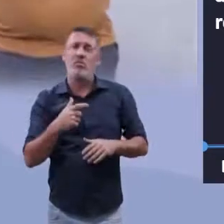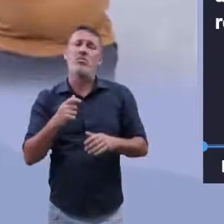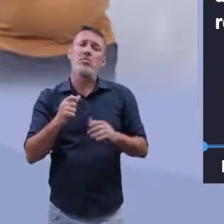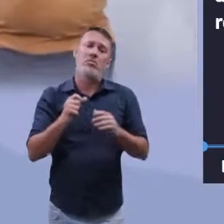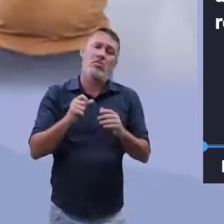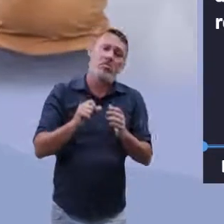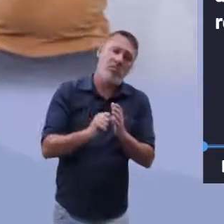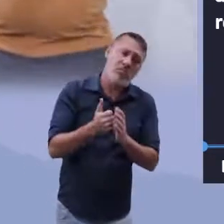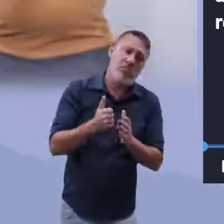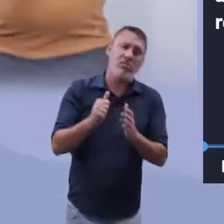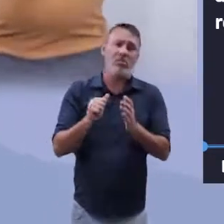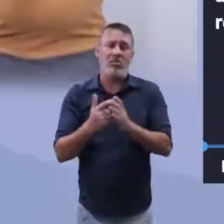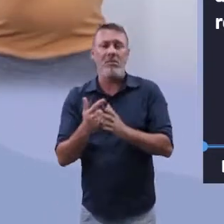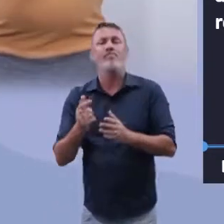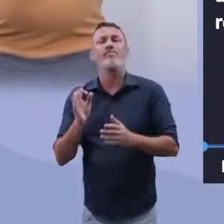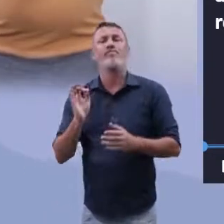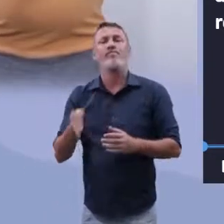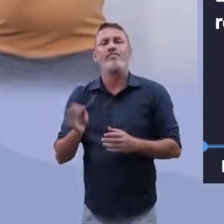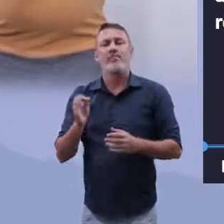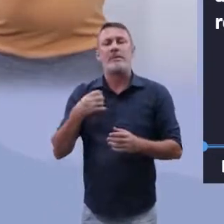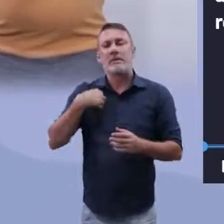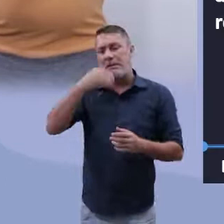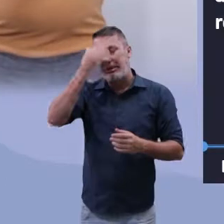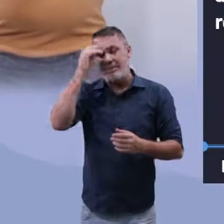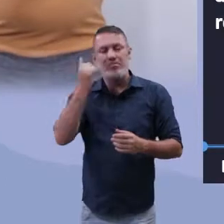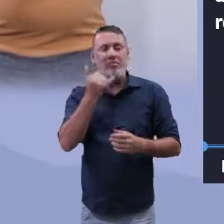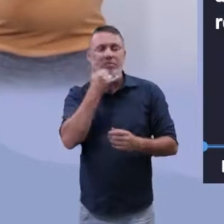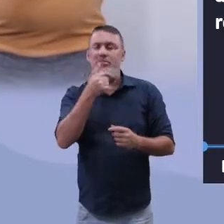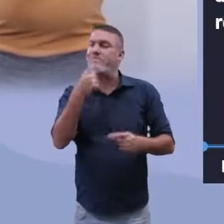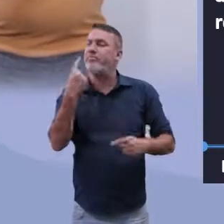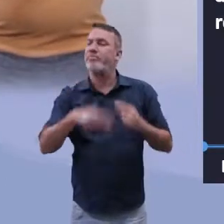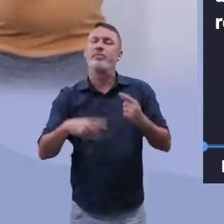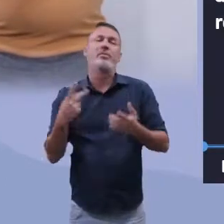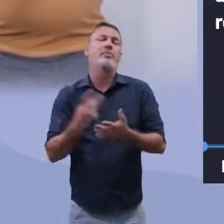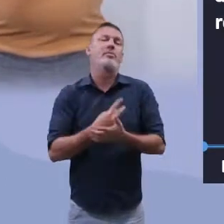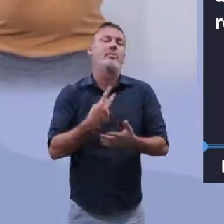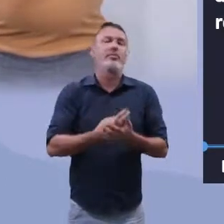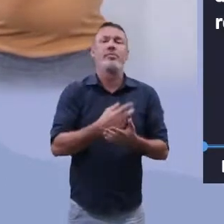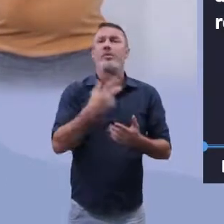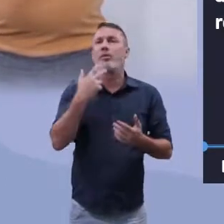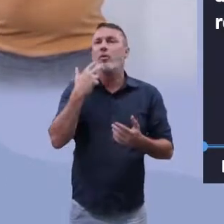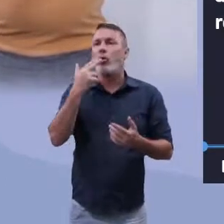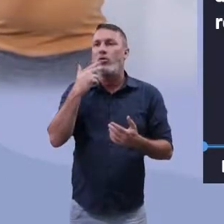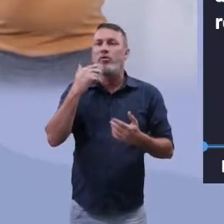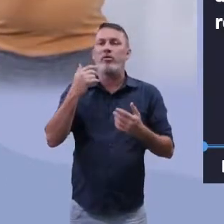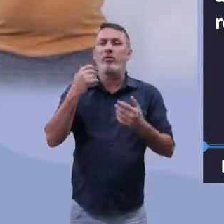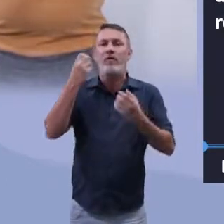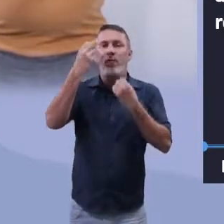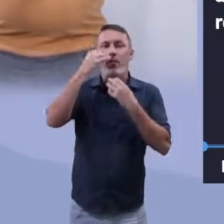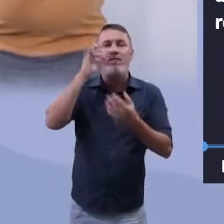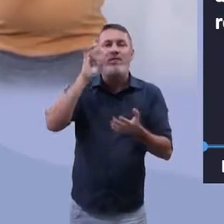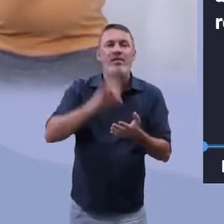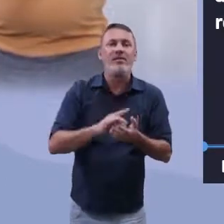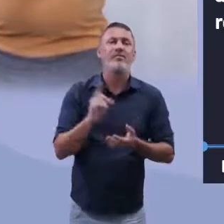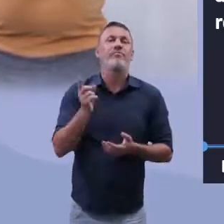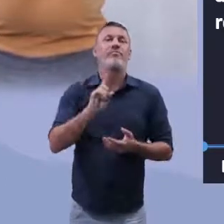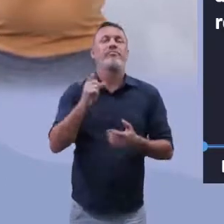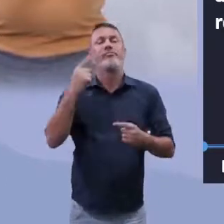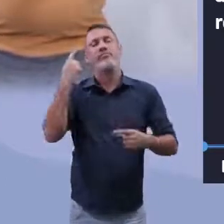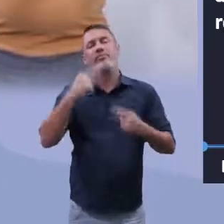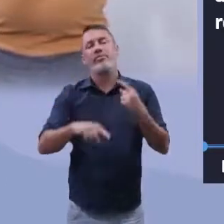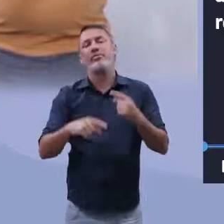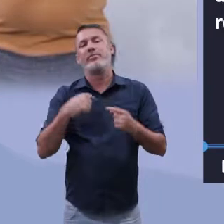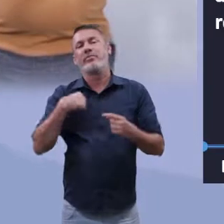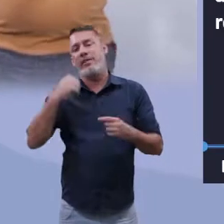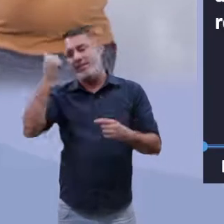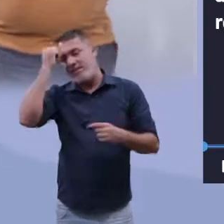pratiquei isso. Mandei, falei, meu Deus, o que eu mandei? Depois que eu abri, que eu vi, não tinha nada. Não era uma notícia verídica, não era um fato, não